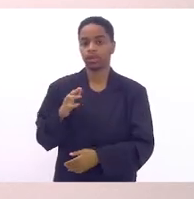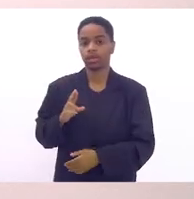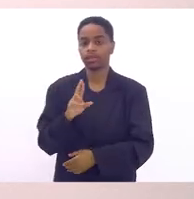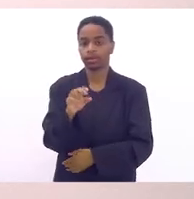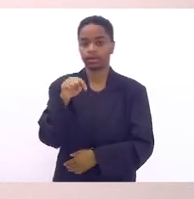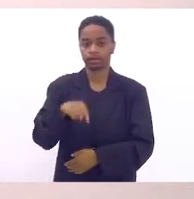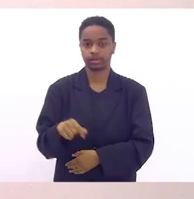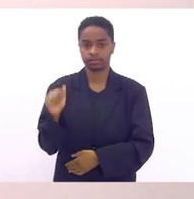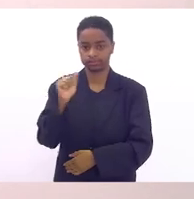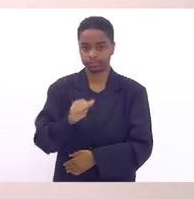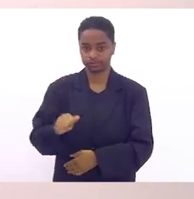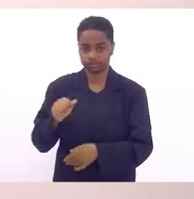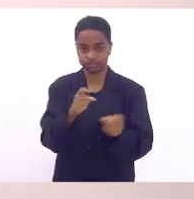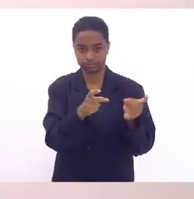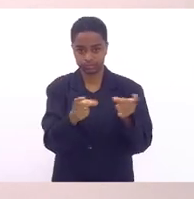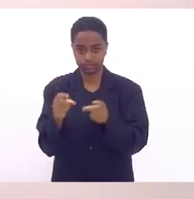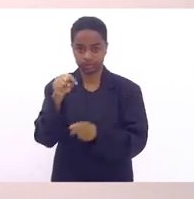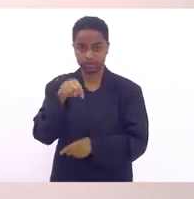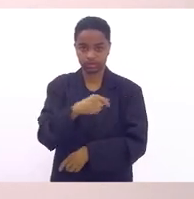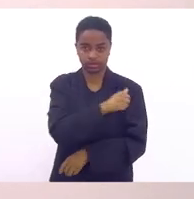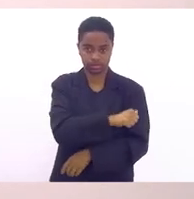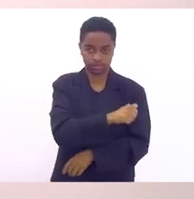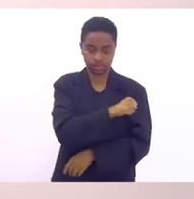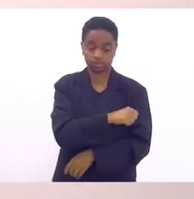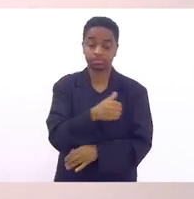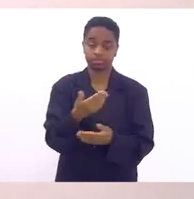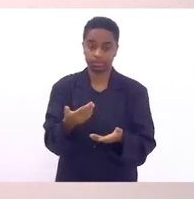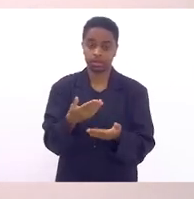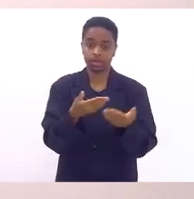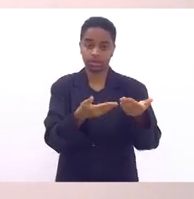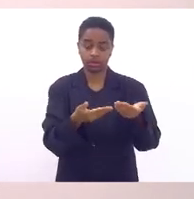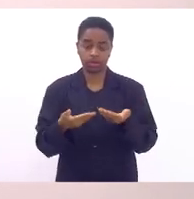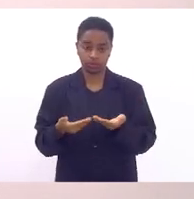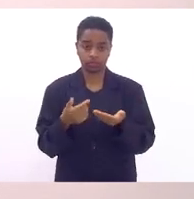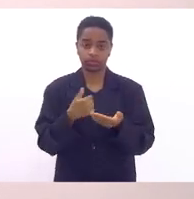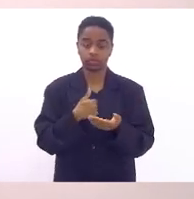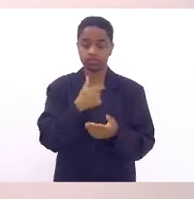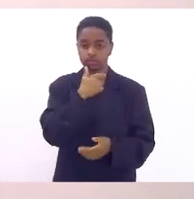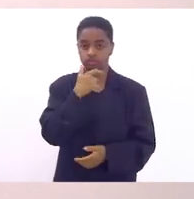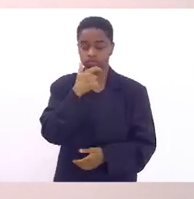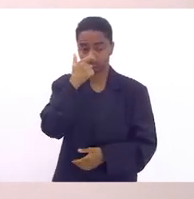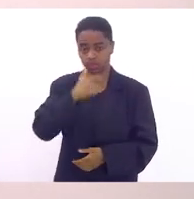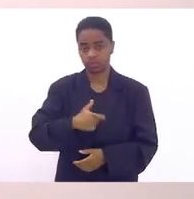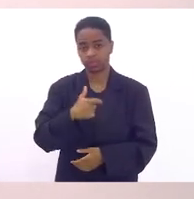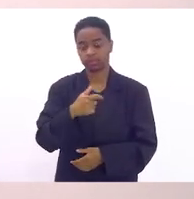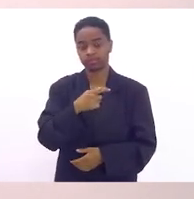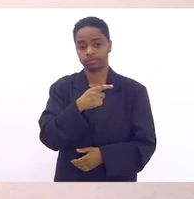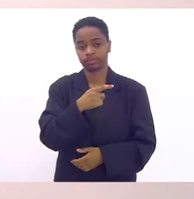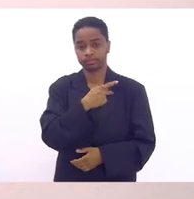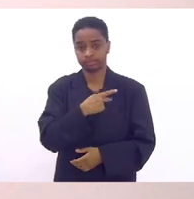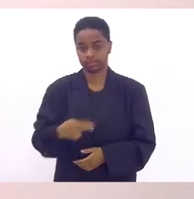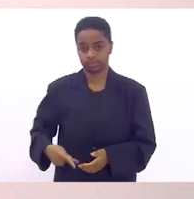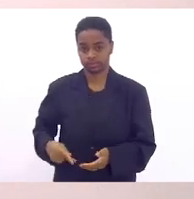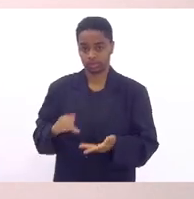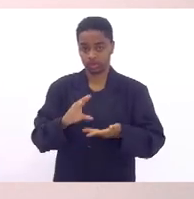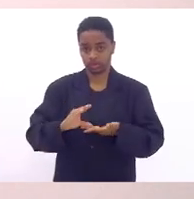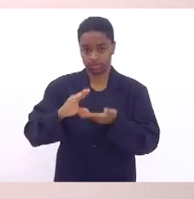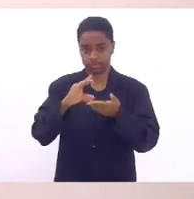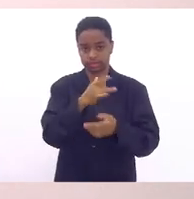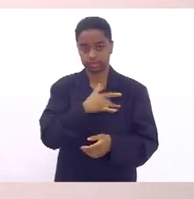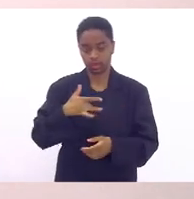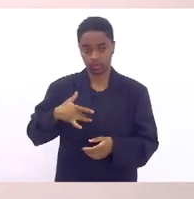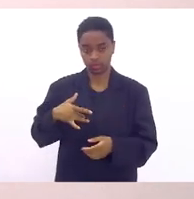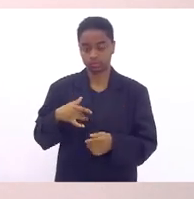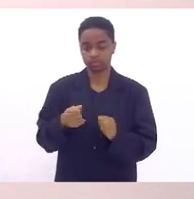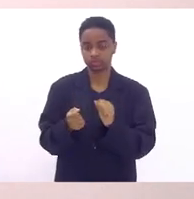a associação comercial do Rio de Janeiro aceitei o o honroso convite de presider o conselho da Saúde de lideranças empresariais